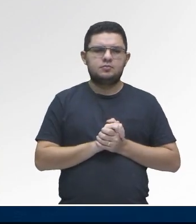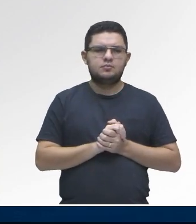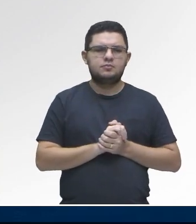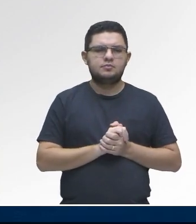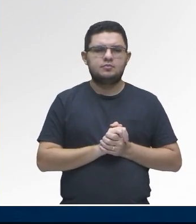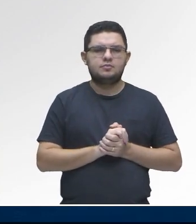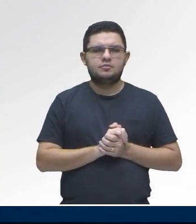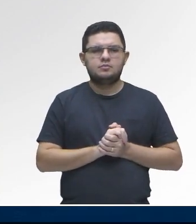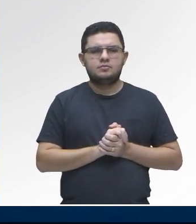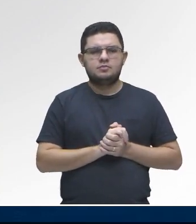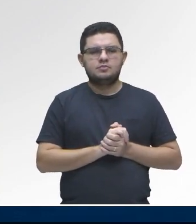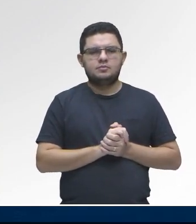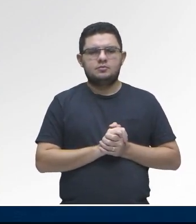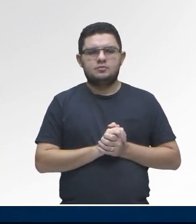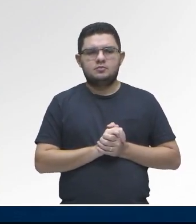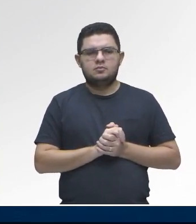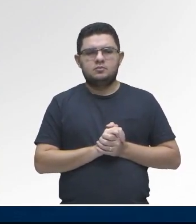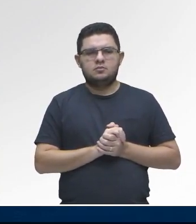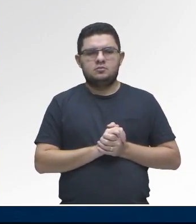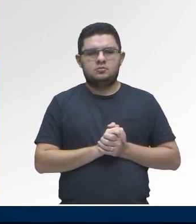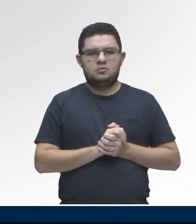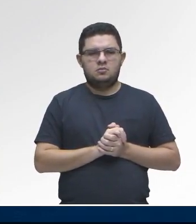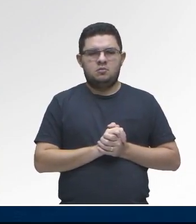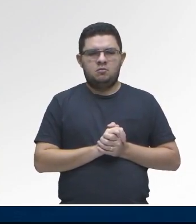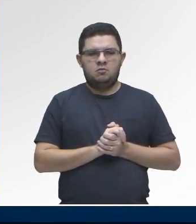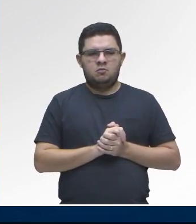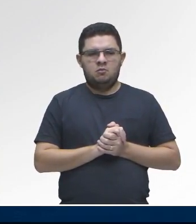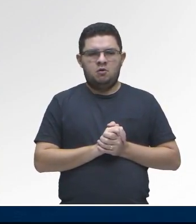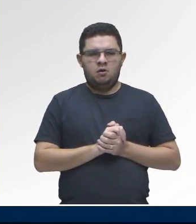Vamos trabalhar um pouco mais esse conceito, preste atenção.